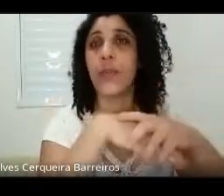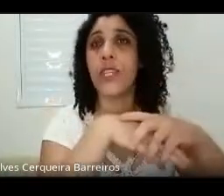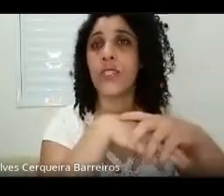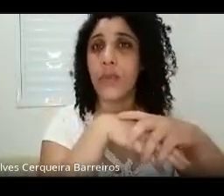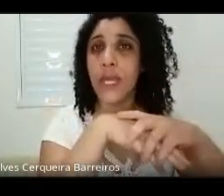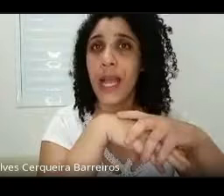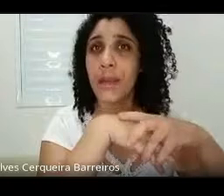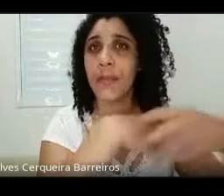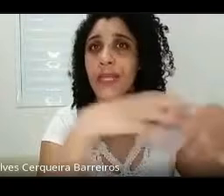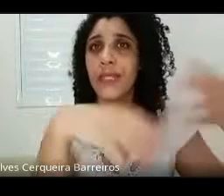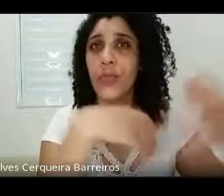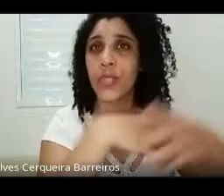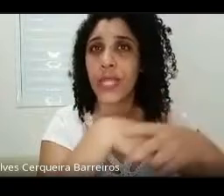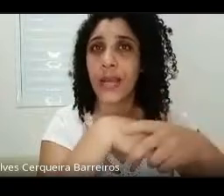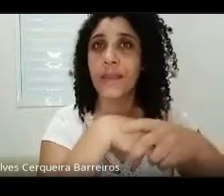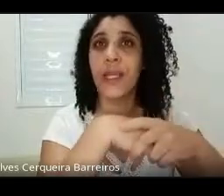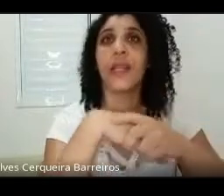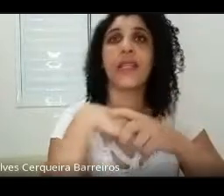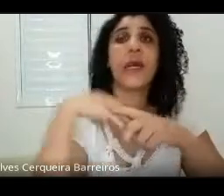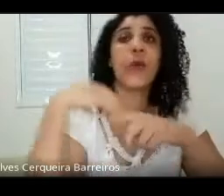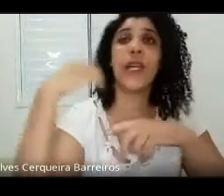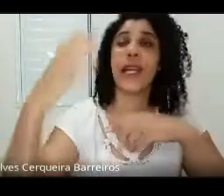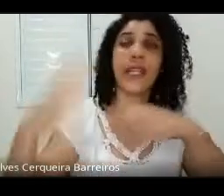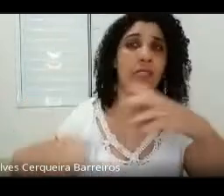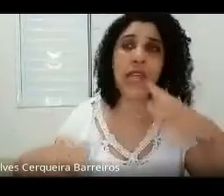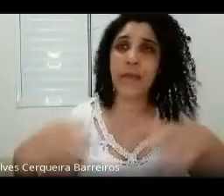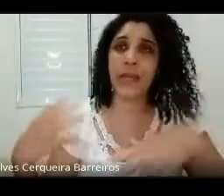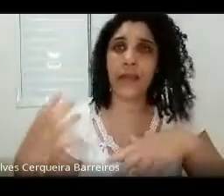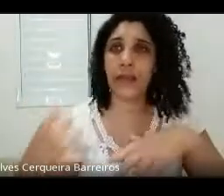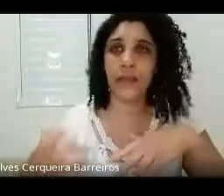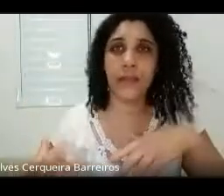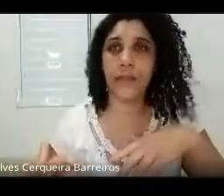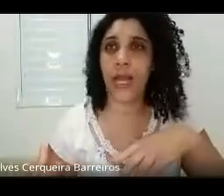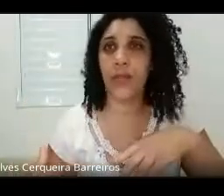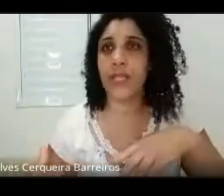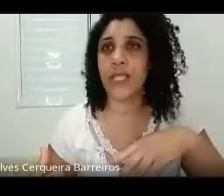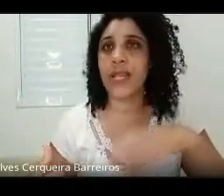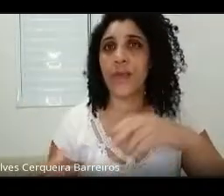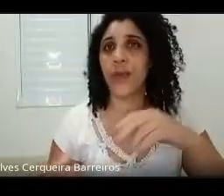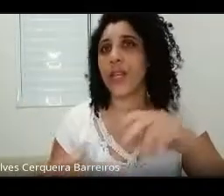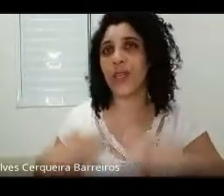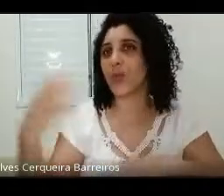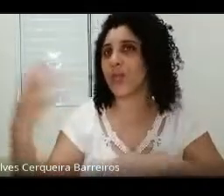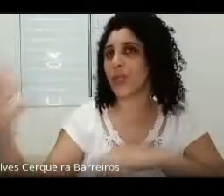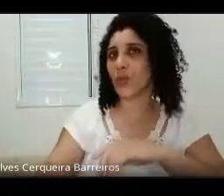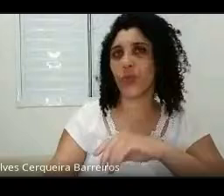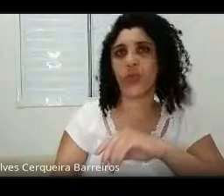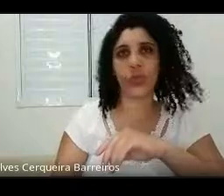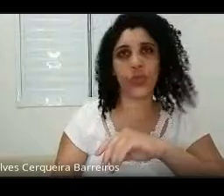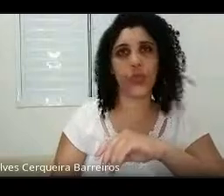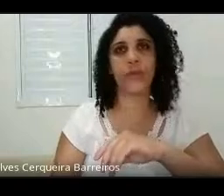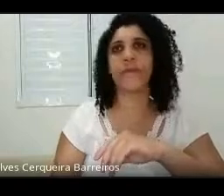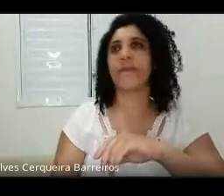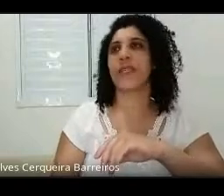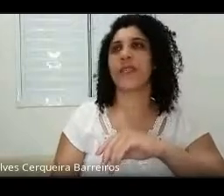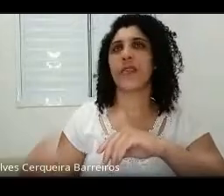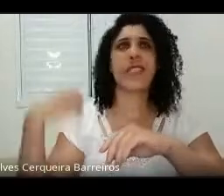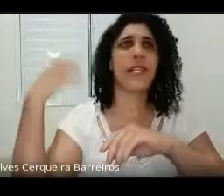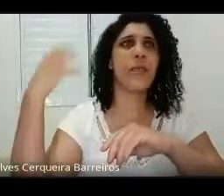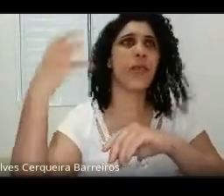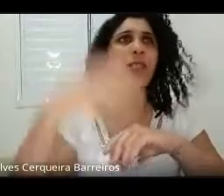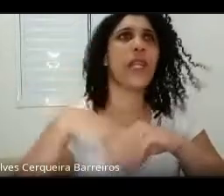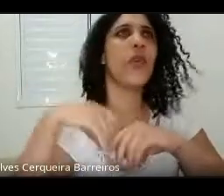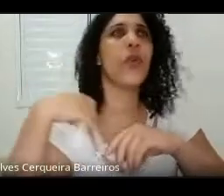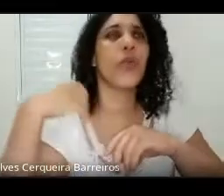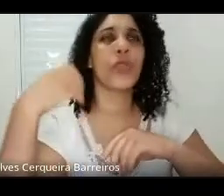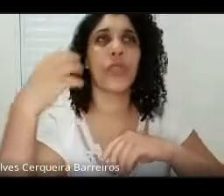ali no ambiente familiar para se comunicar. Então, ele não sabe a língua de sinais porque ele não tem contato com outro surdo. Então, às vezes,